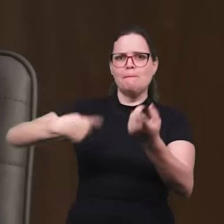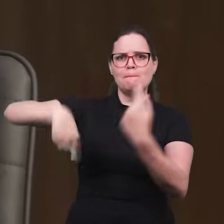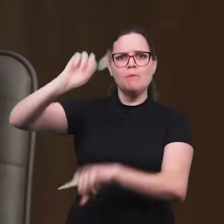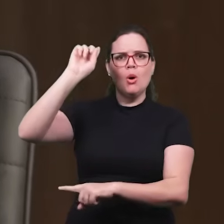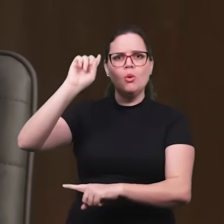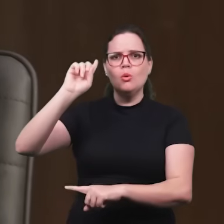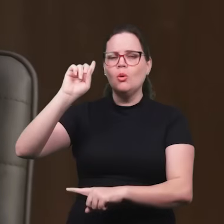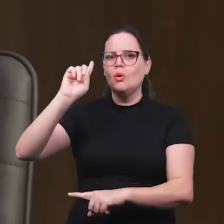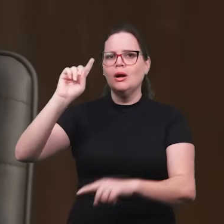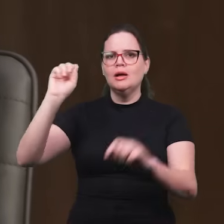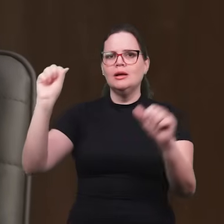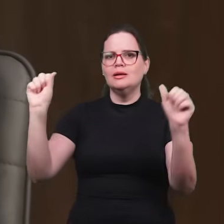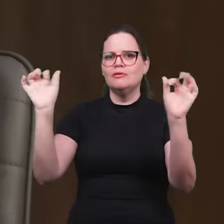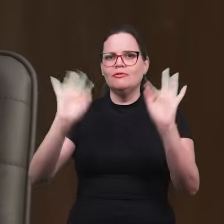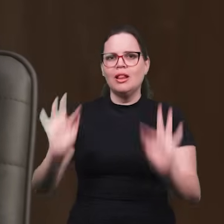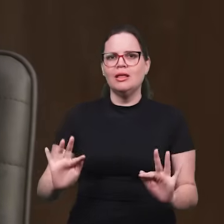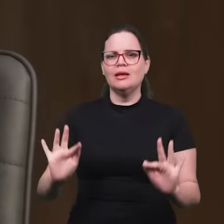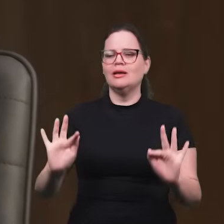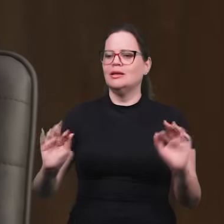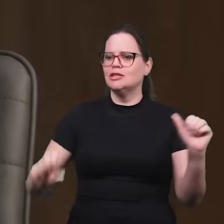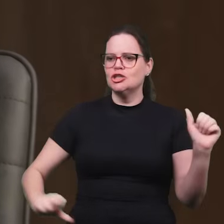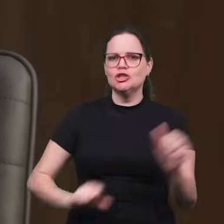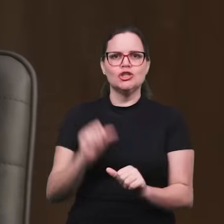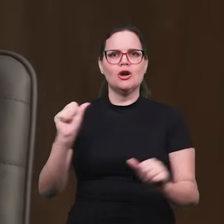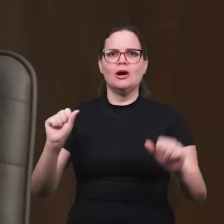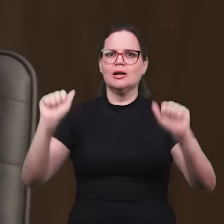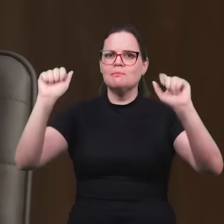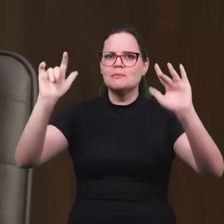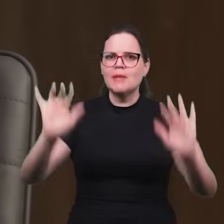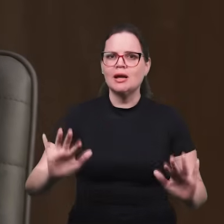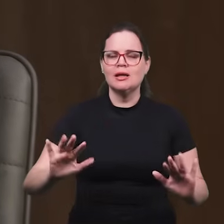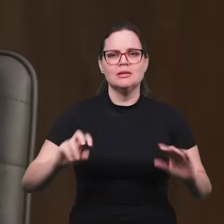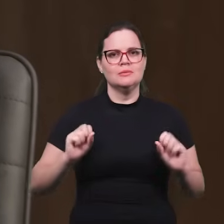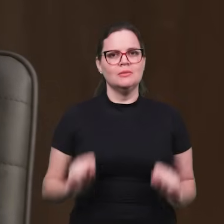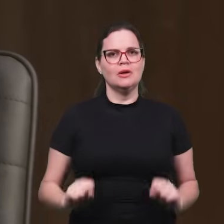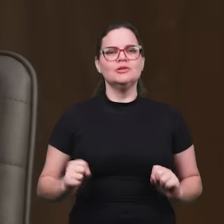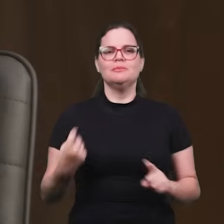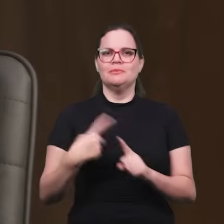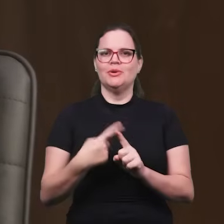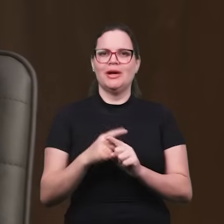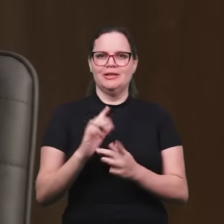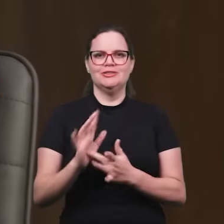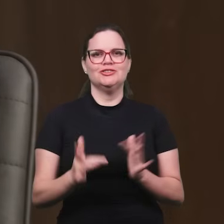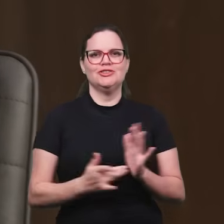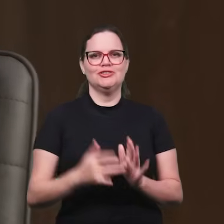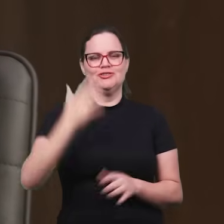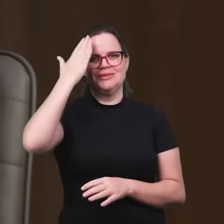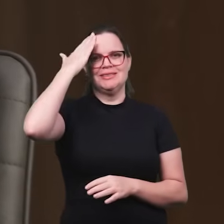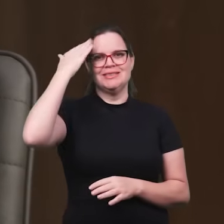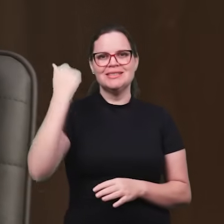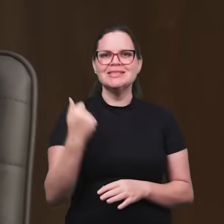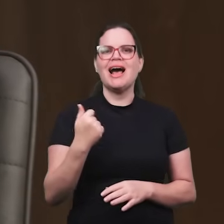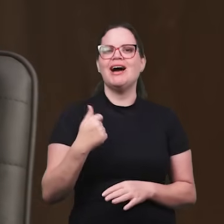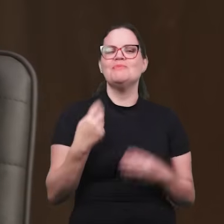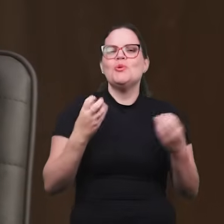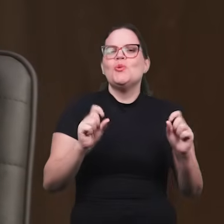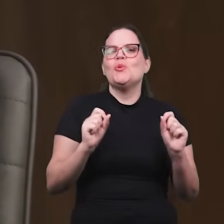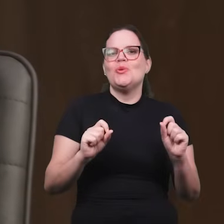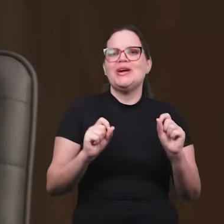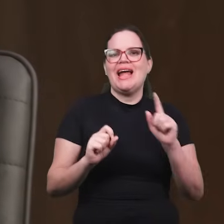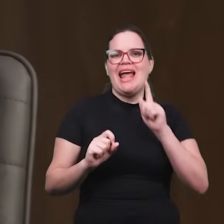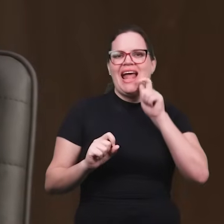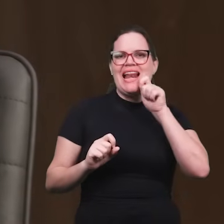difíceis em bênçãos, em alegria. A gente pode falar aqui que o Senhor sabe fazer como ninguém, do limão uma limonada,